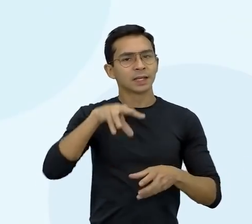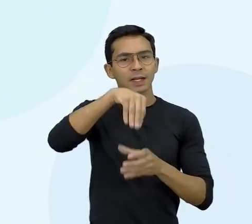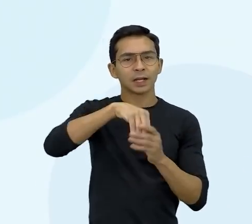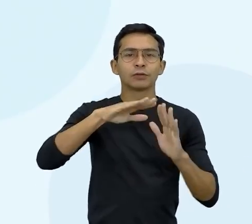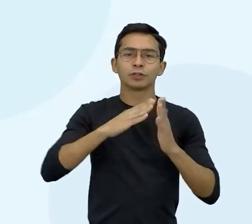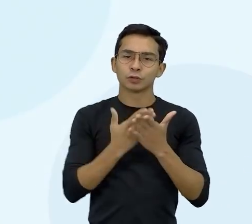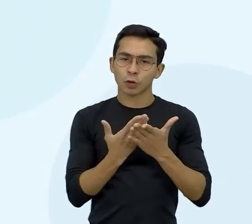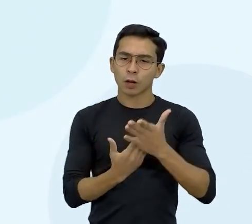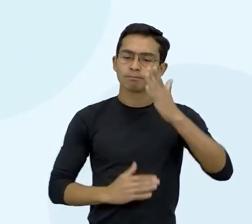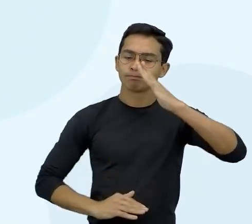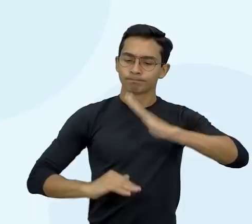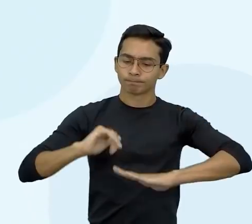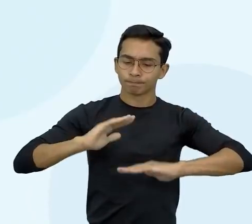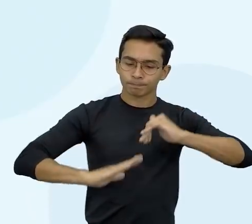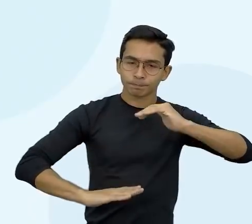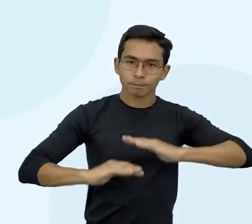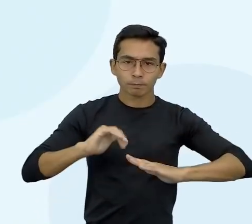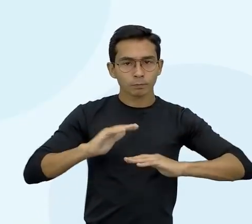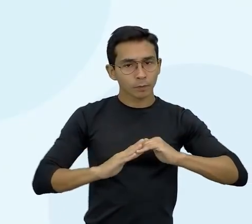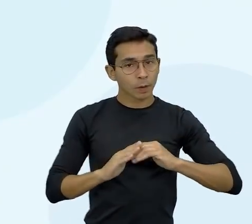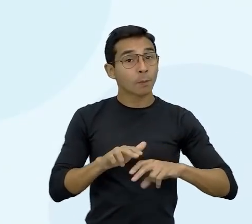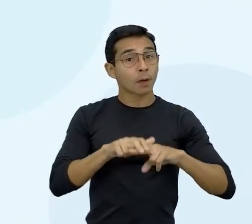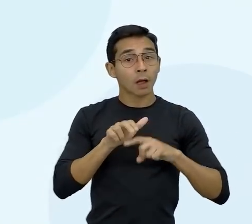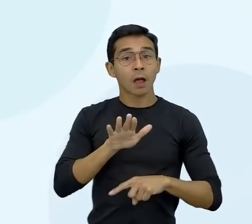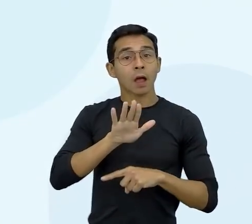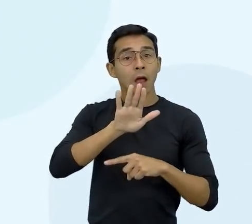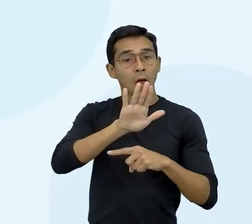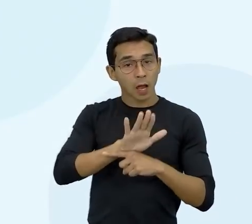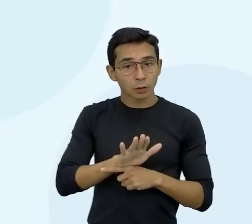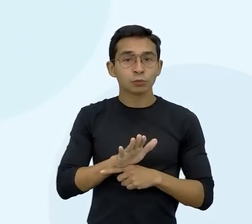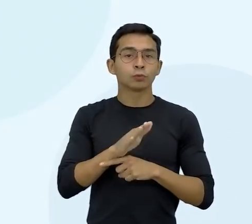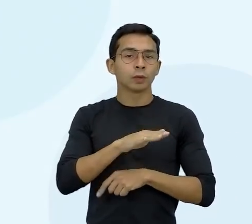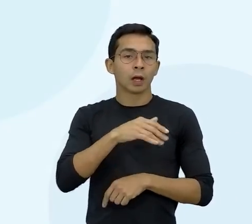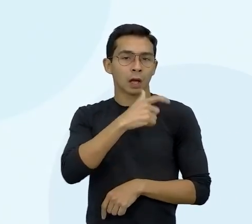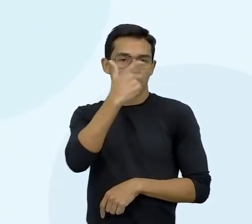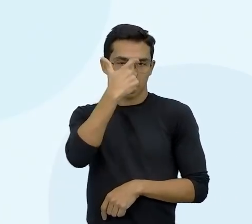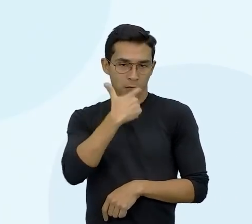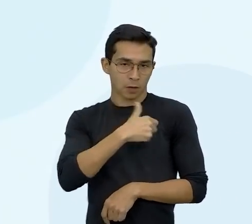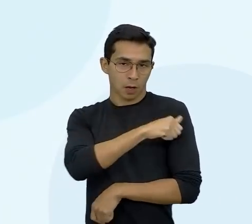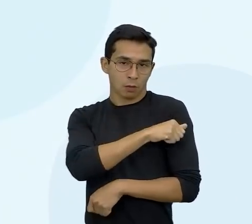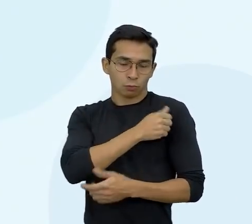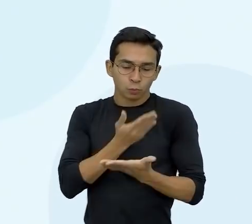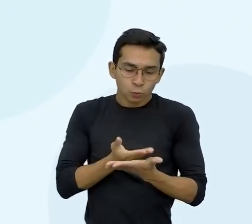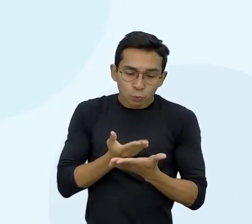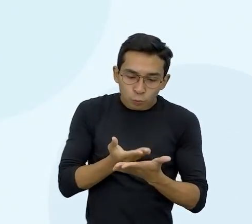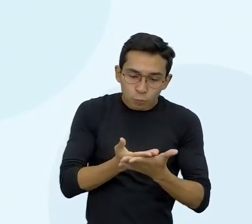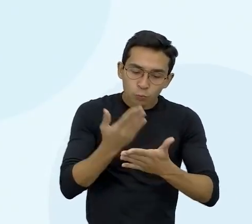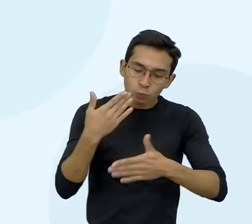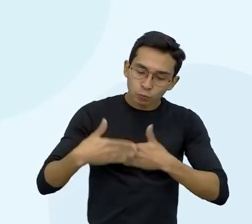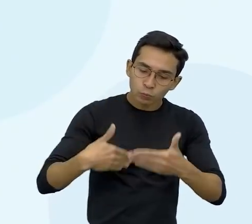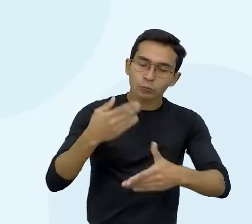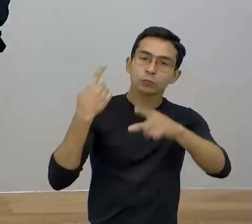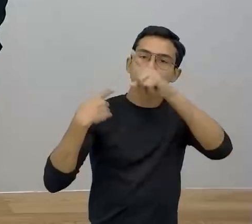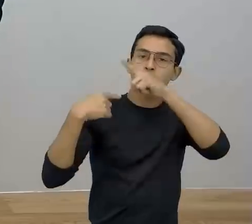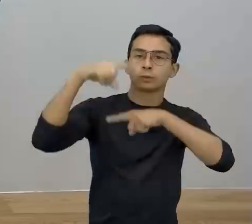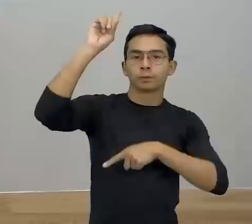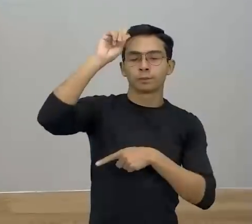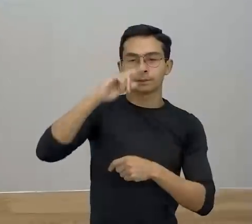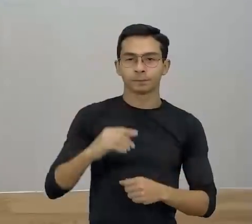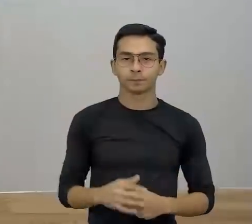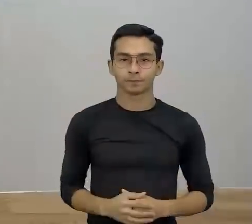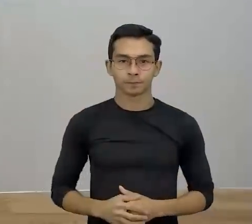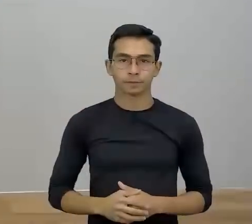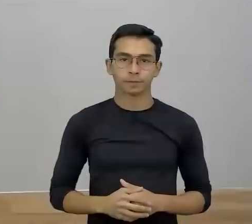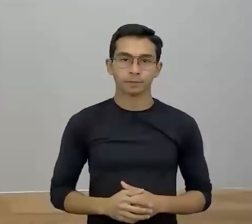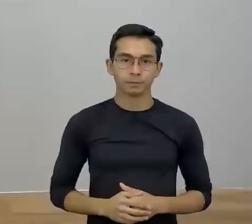de conhecimento, pois impactam positivamente a permanência e o sucesso dos estudantes na escola. É importante a gente sempre retomar